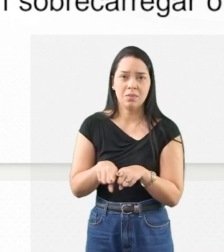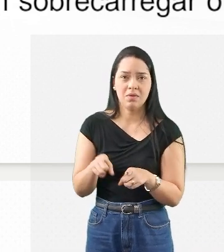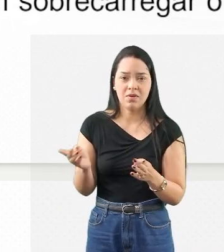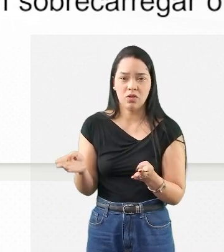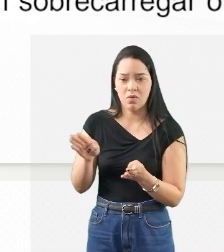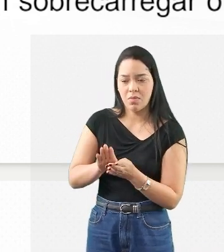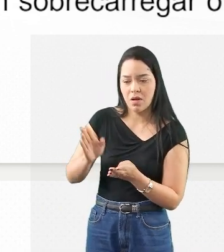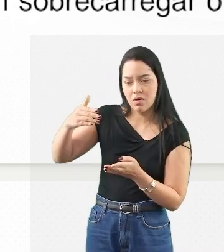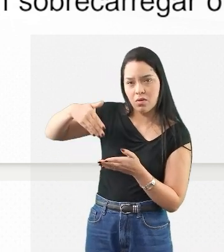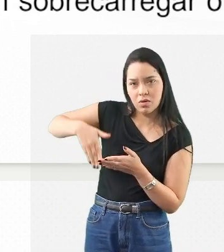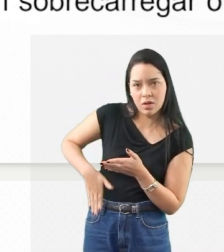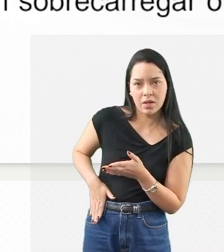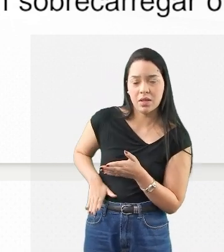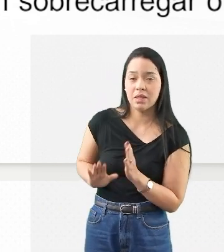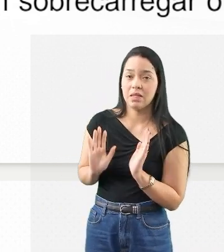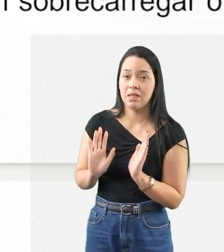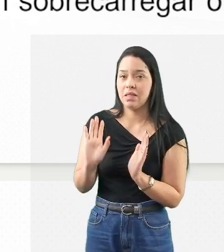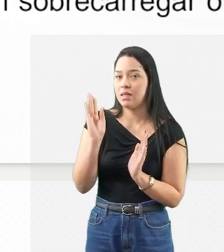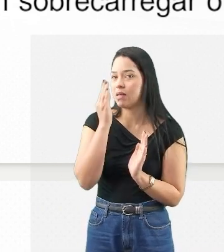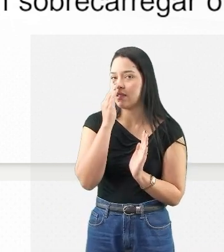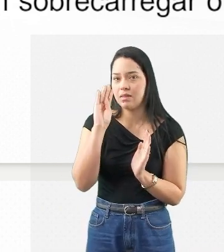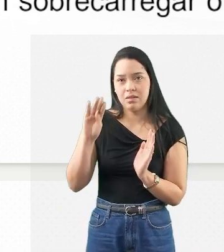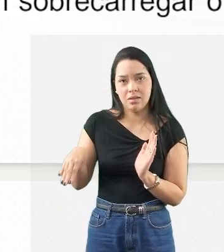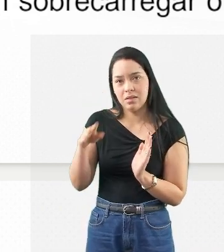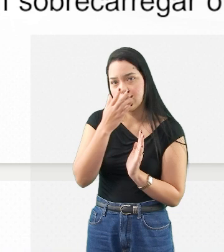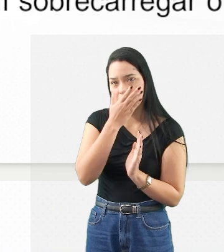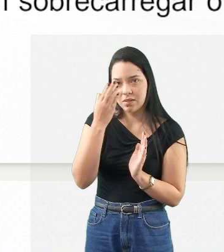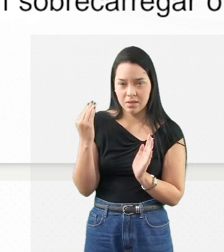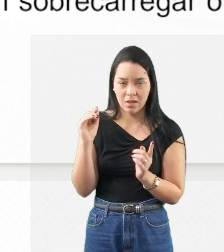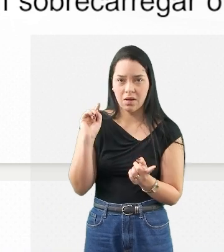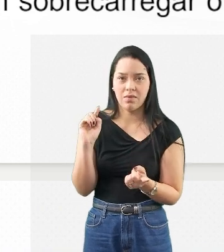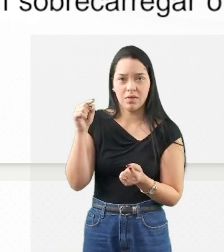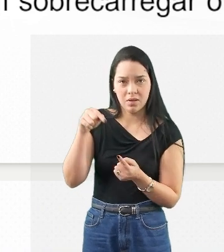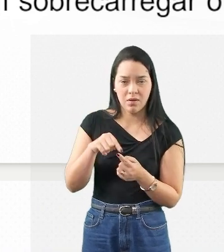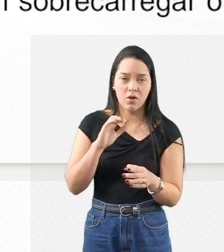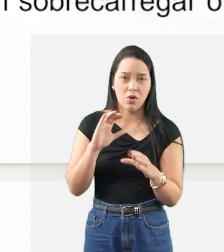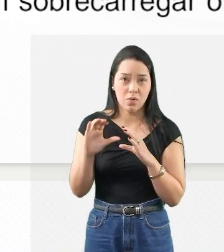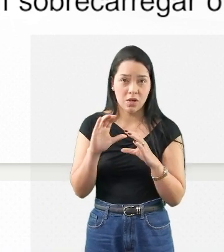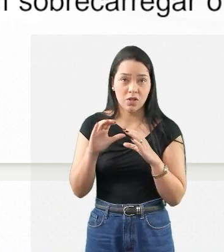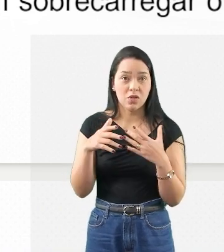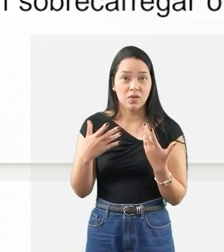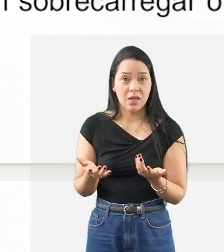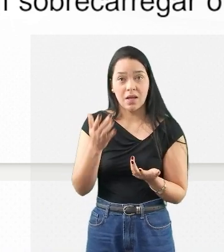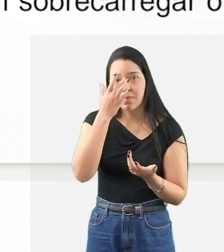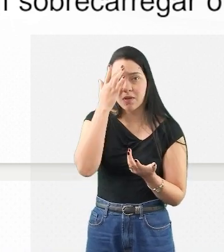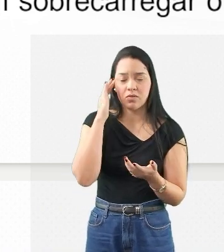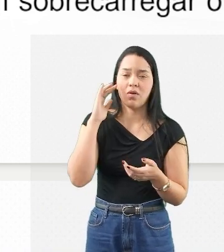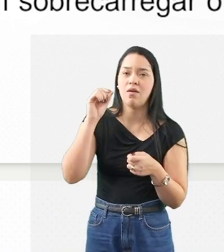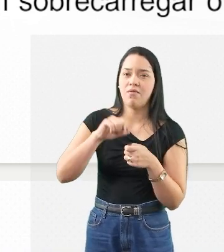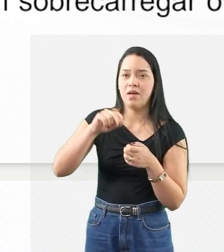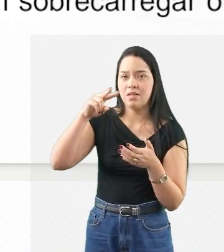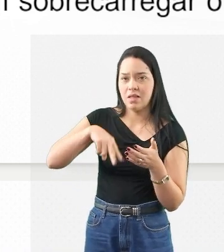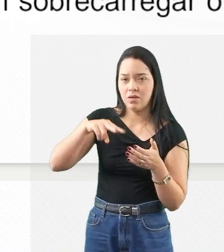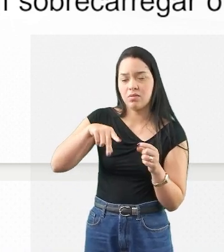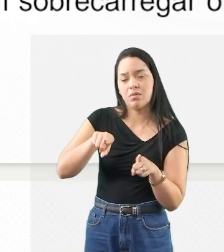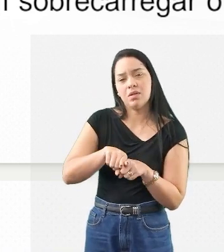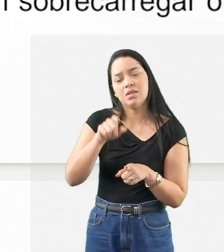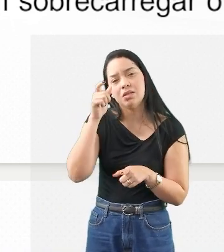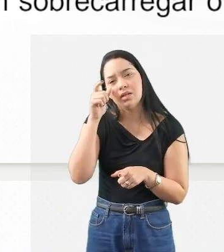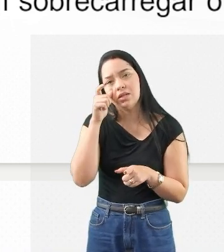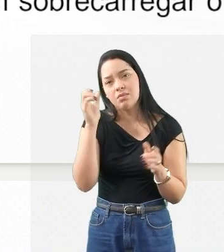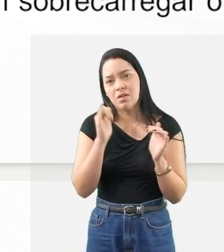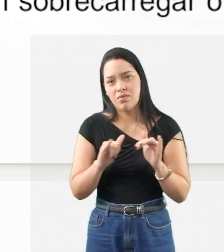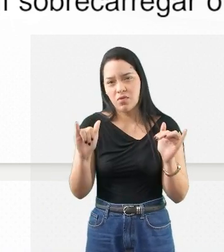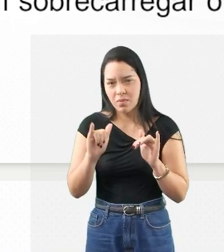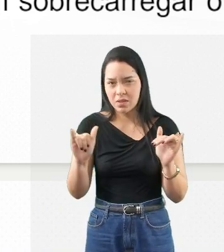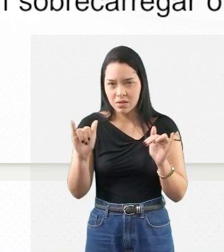dobrar, colocar no bolso, jogar e o folder não vai alcançar a sua finalidade comunicativa, né? Que é que a pessoa faça a leitura e se interesse pela informação que